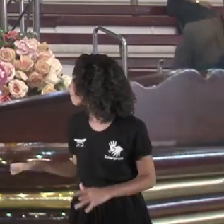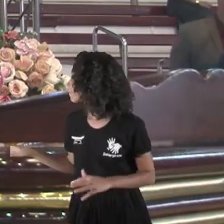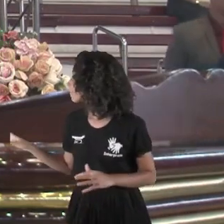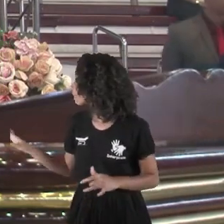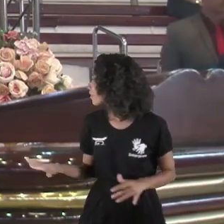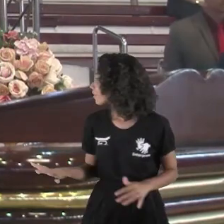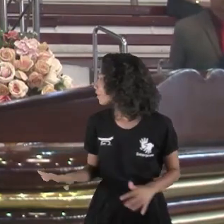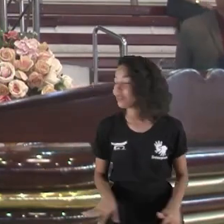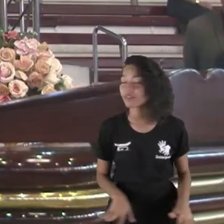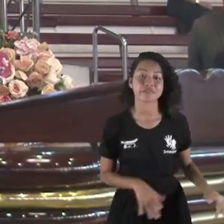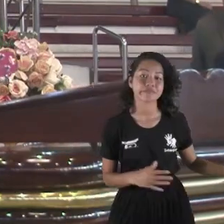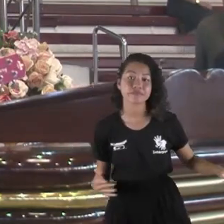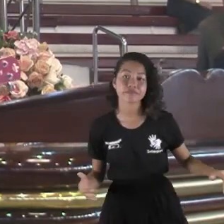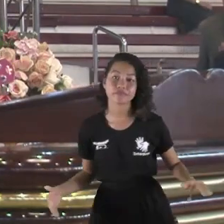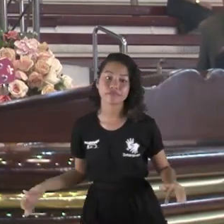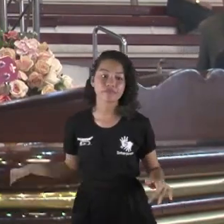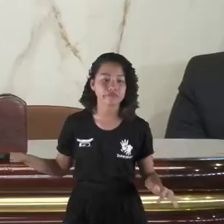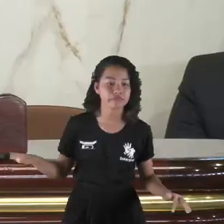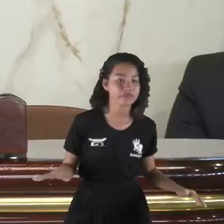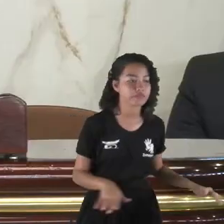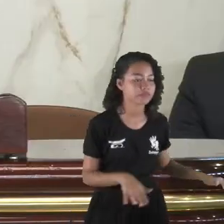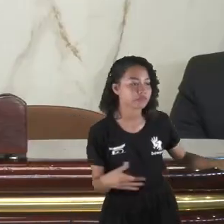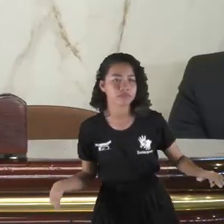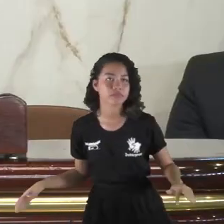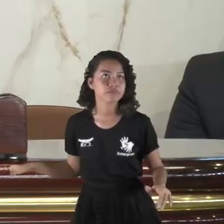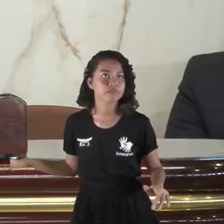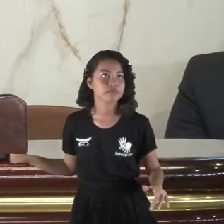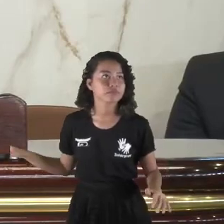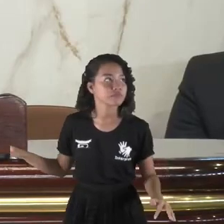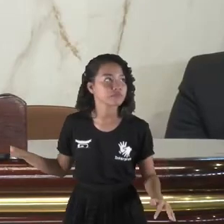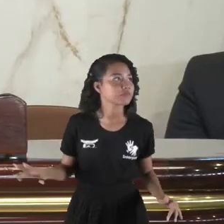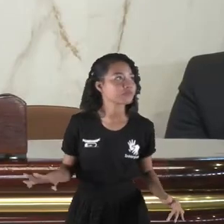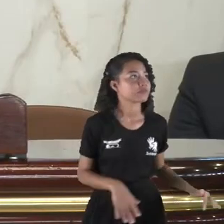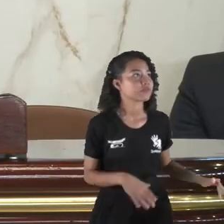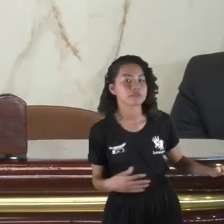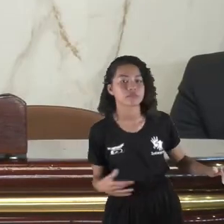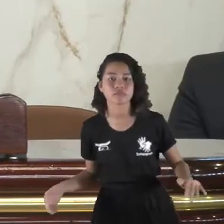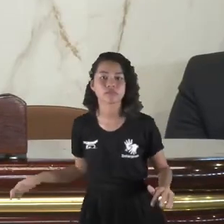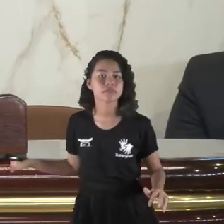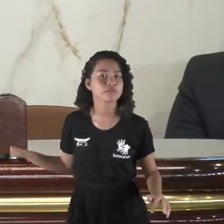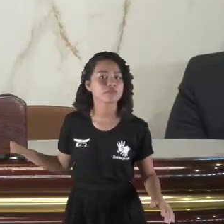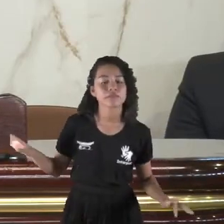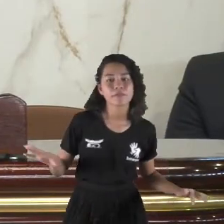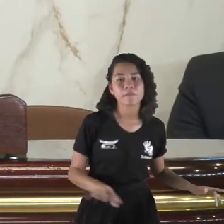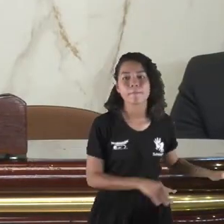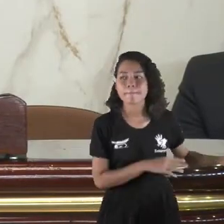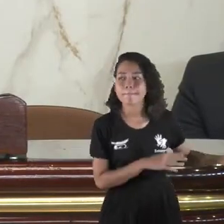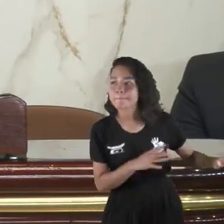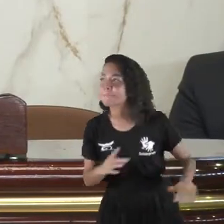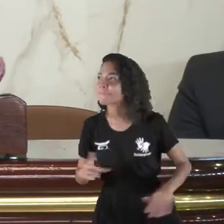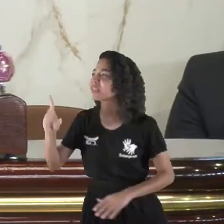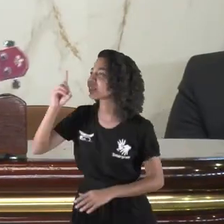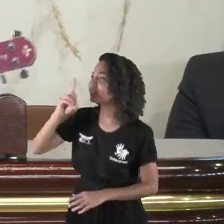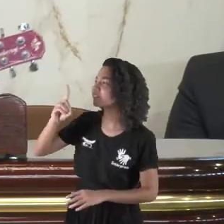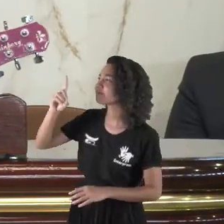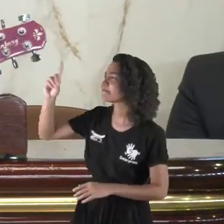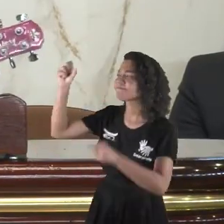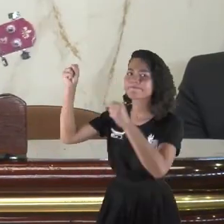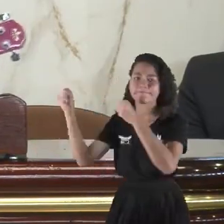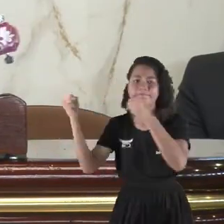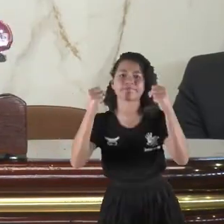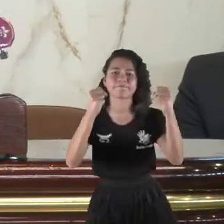Jesus. Eis que vejo os céus abertos nessa tarde, e o Filho do Homem está dizendo: eis